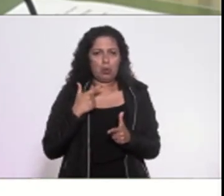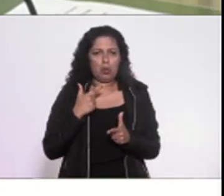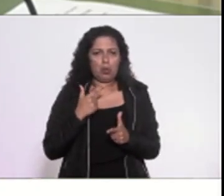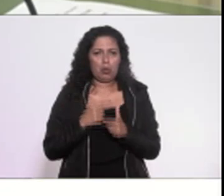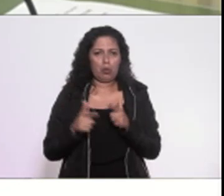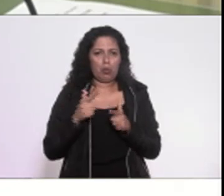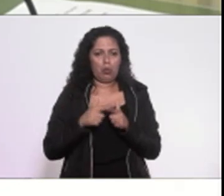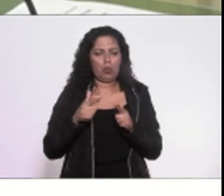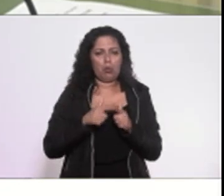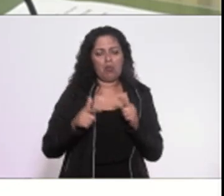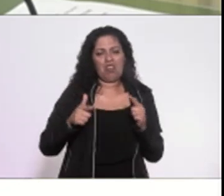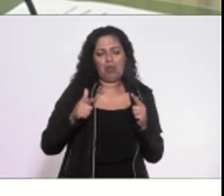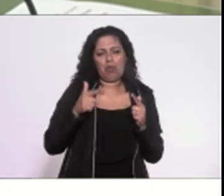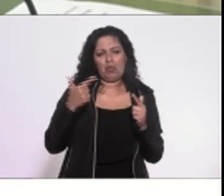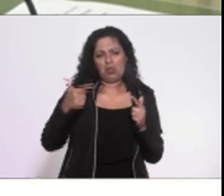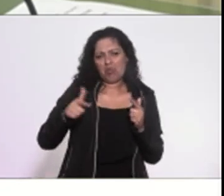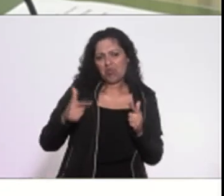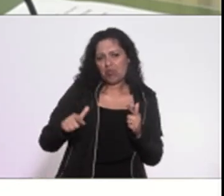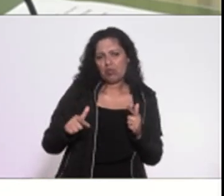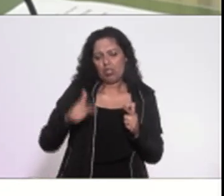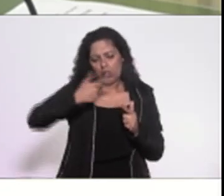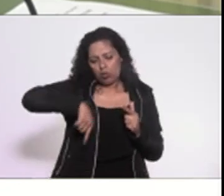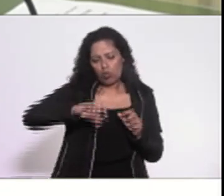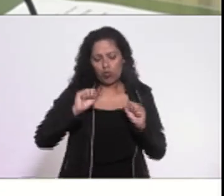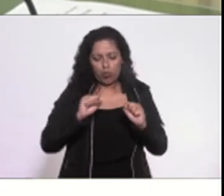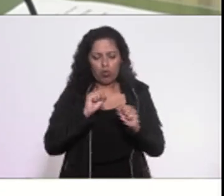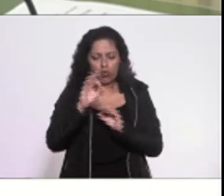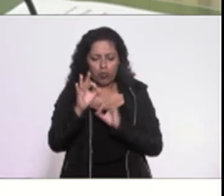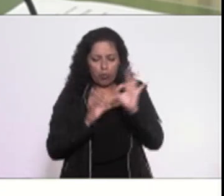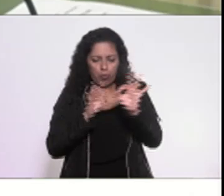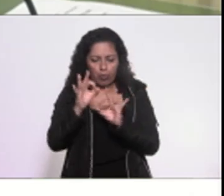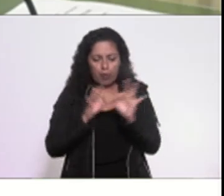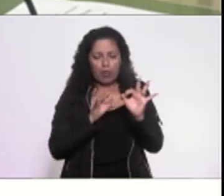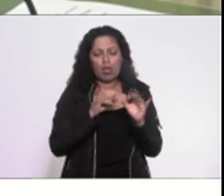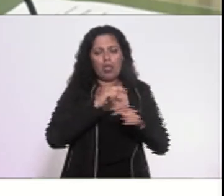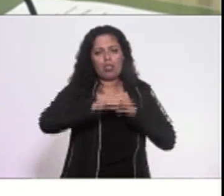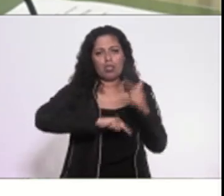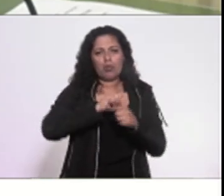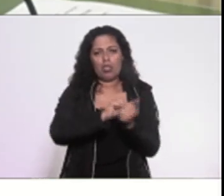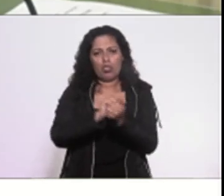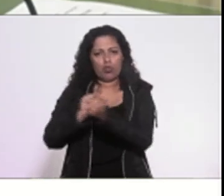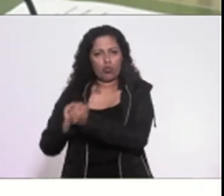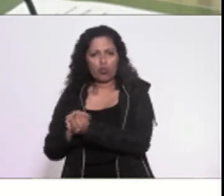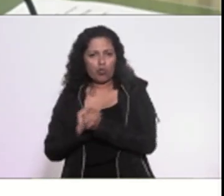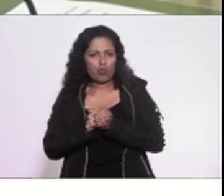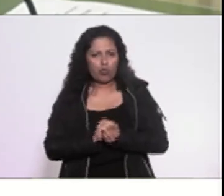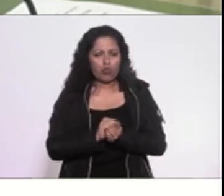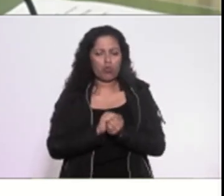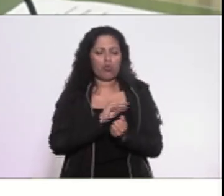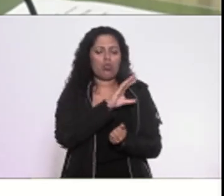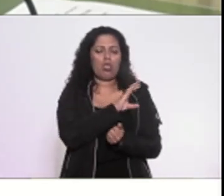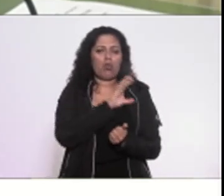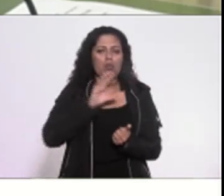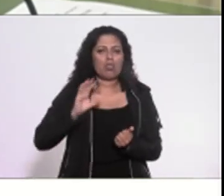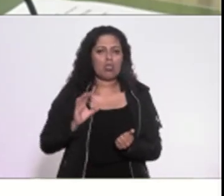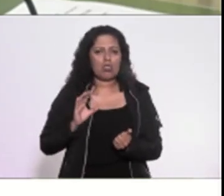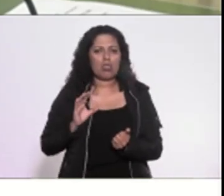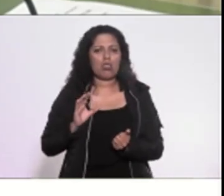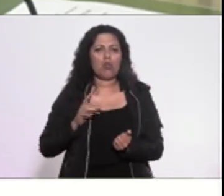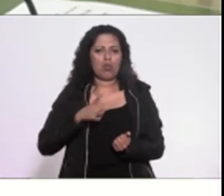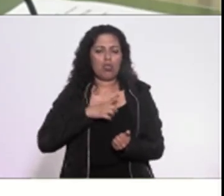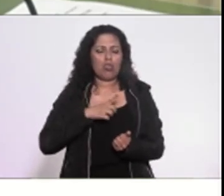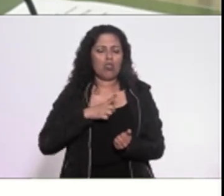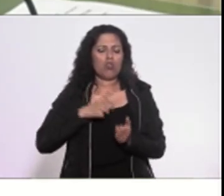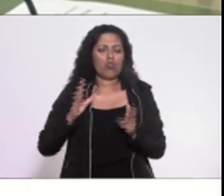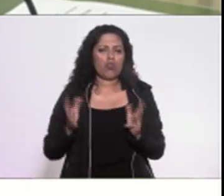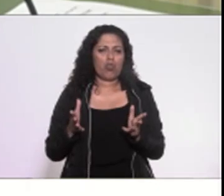sociedade organizada aqui dentro e trabalhando junto com a comissão que já